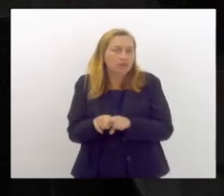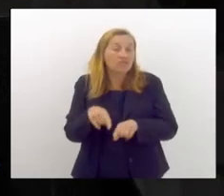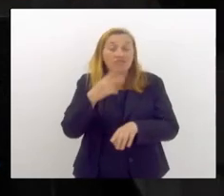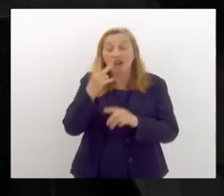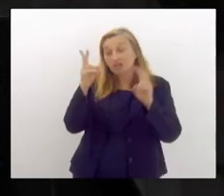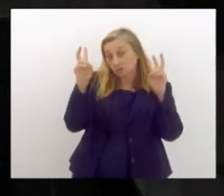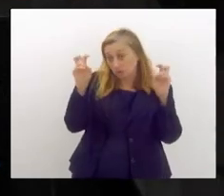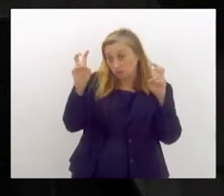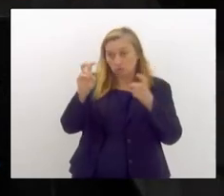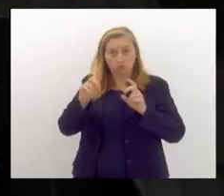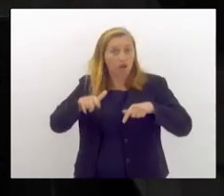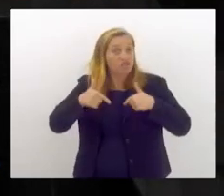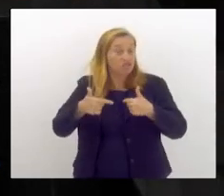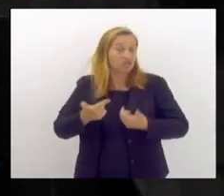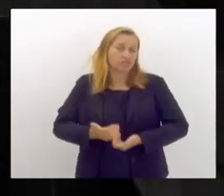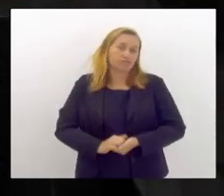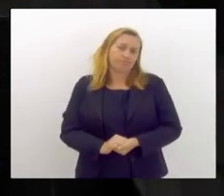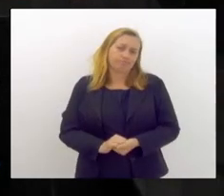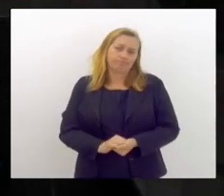questão.